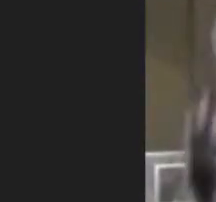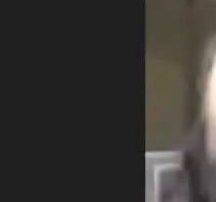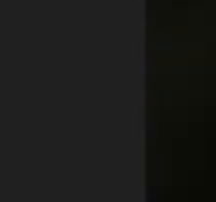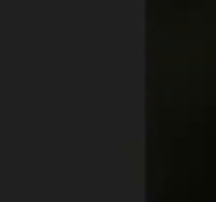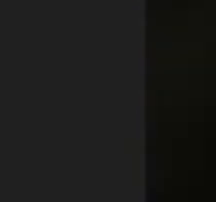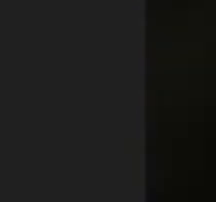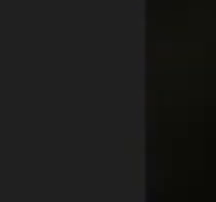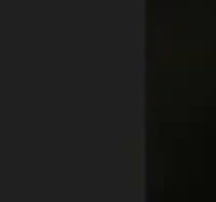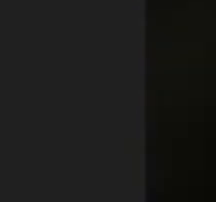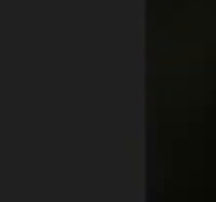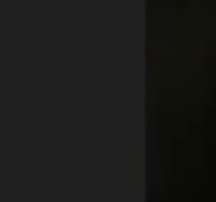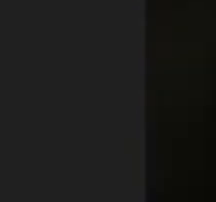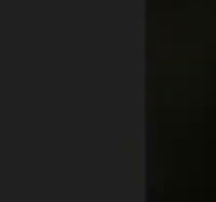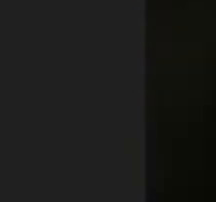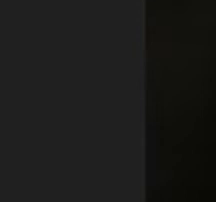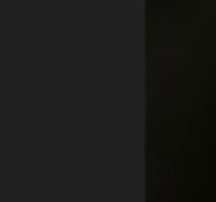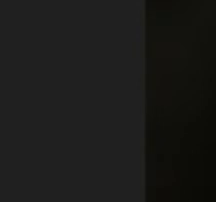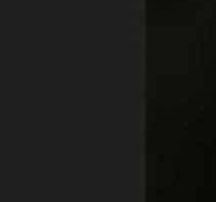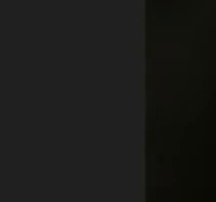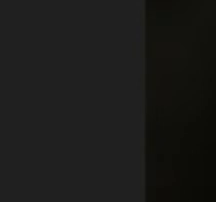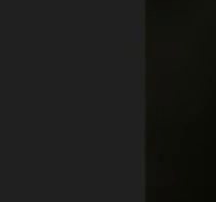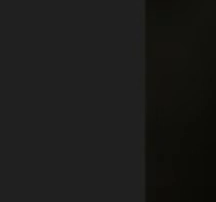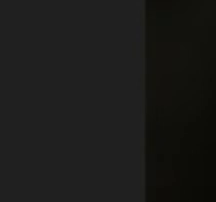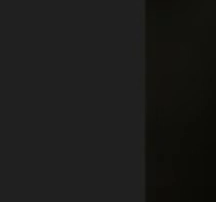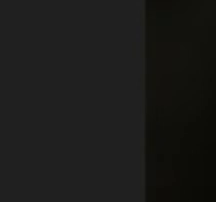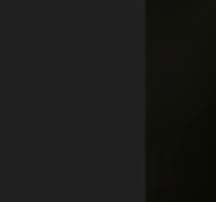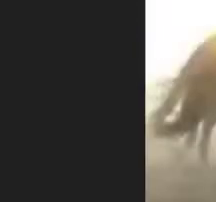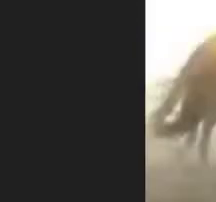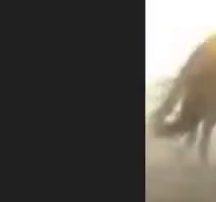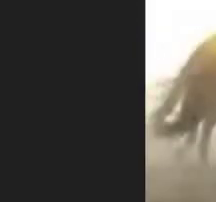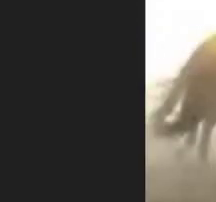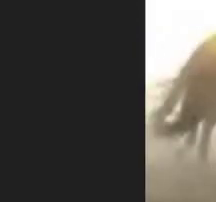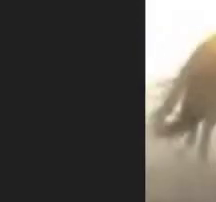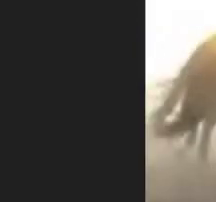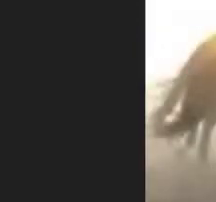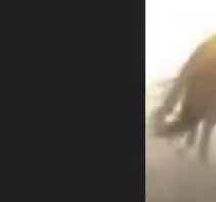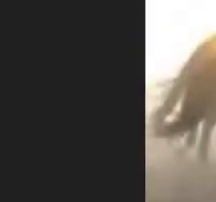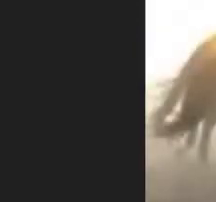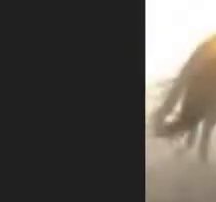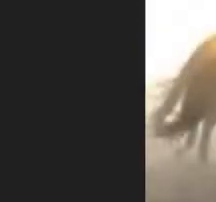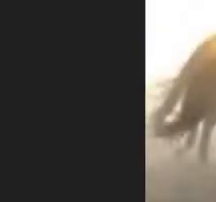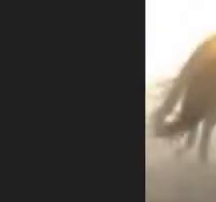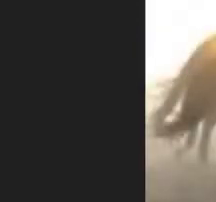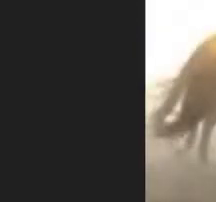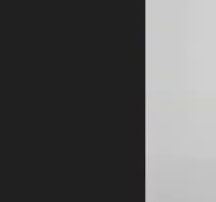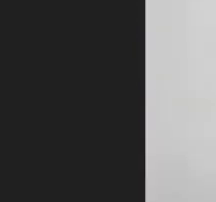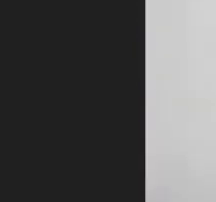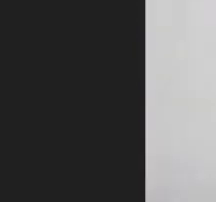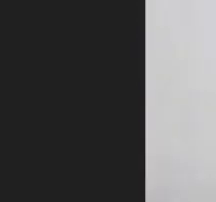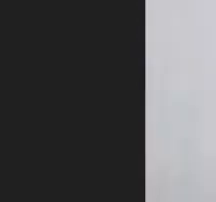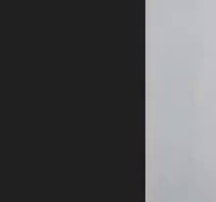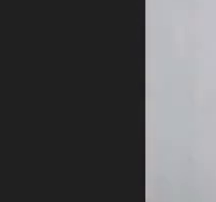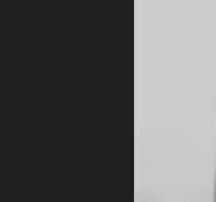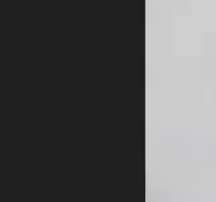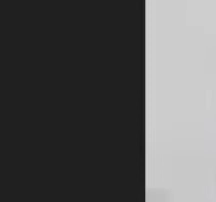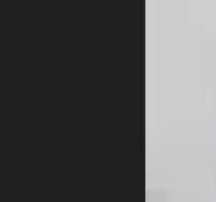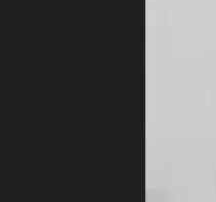Esperamos todos dia 5. Parabéns, pessoal. Vamos estar lá, pode confirmar. 4, né?